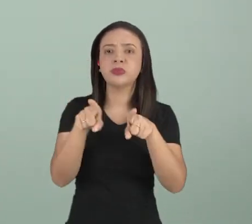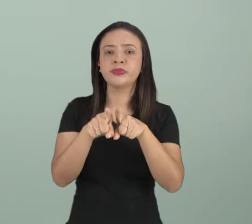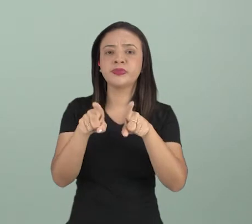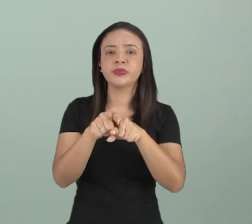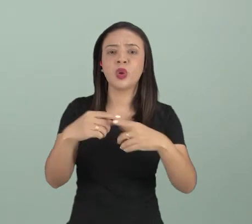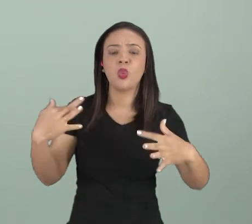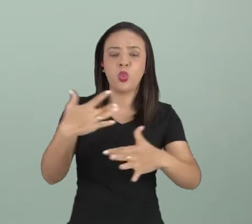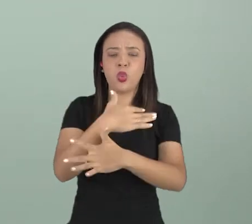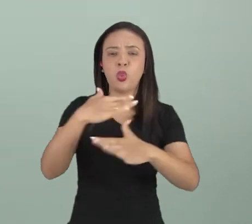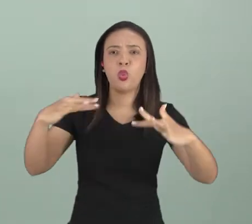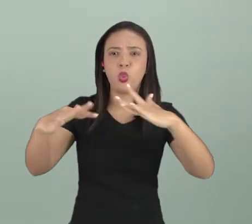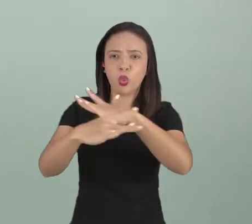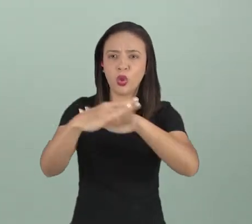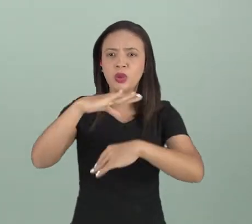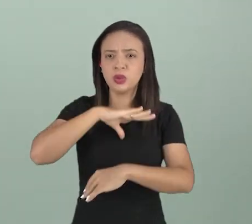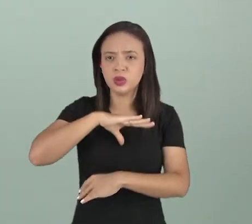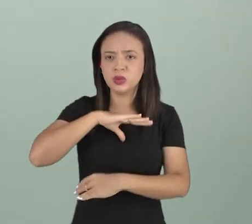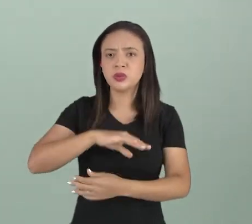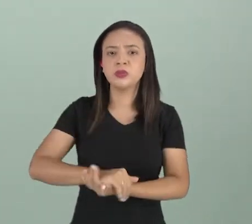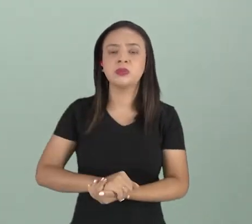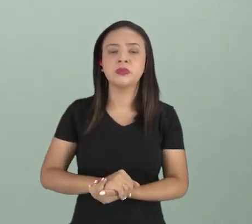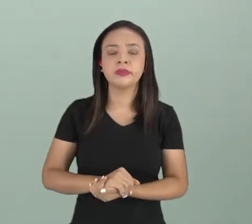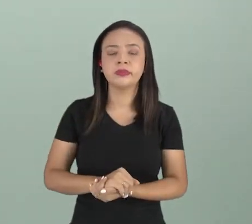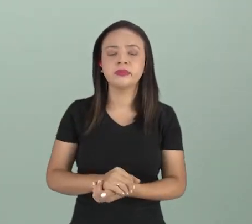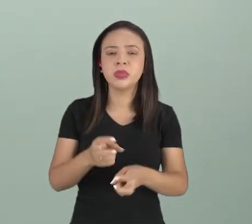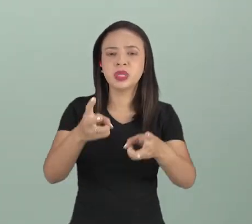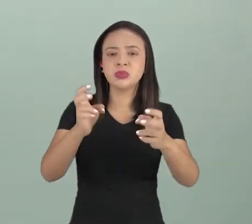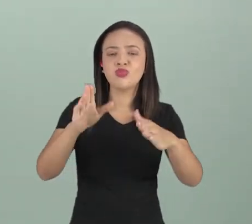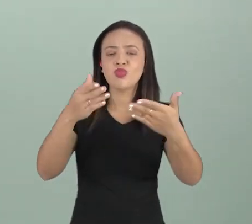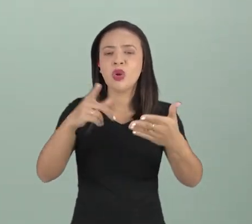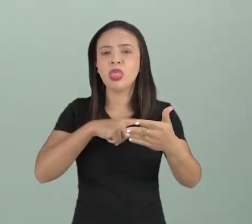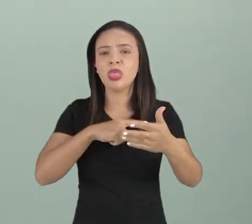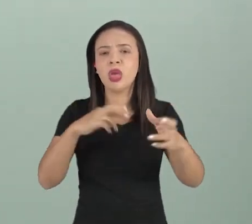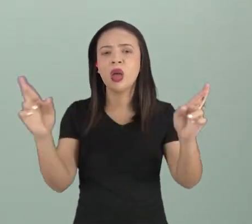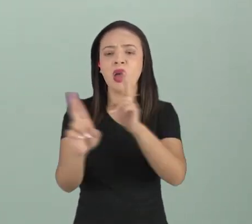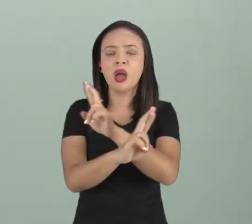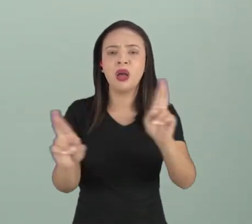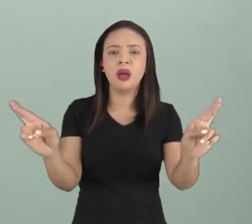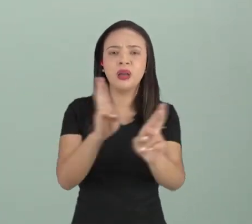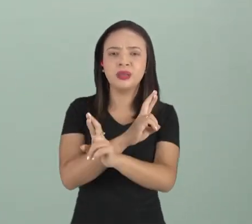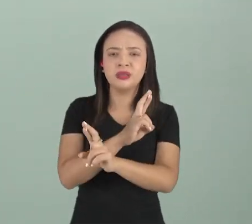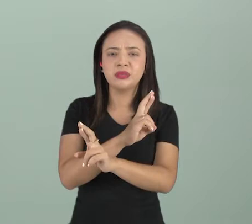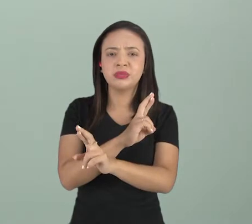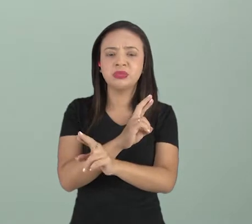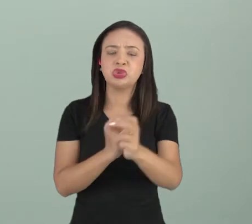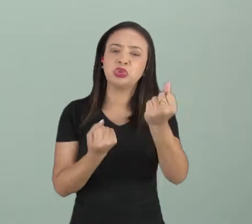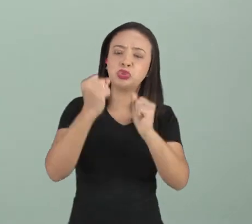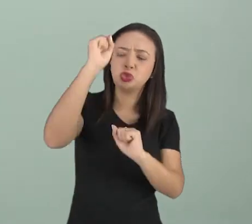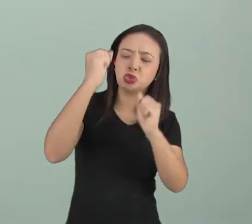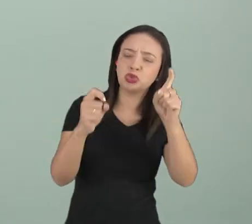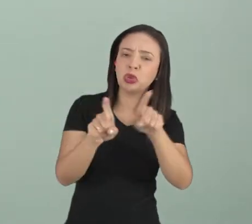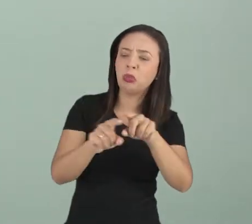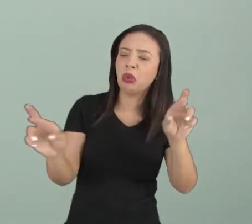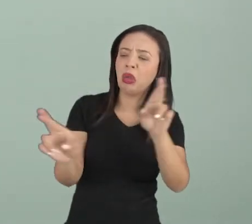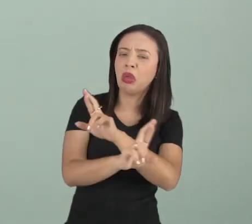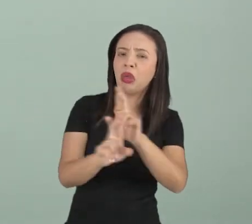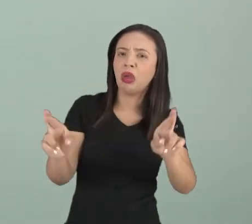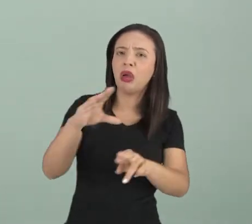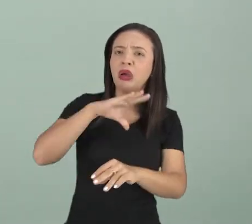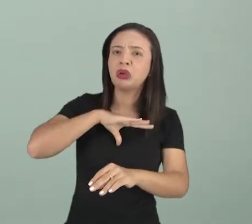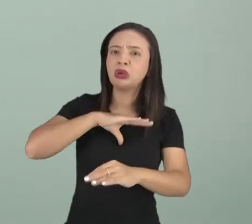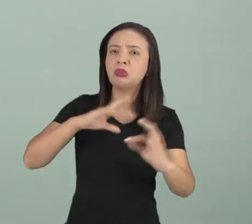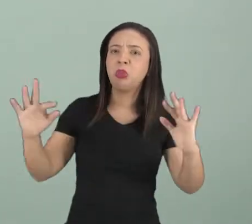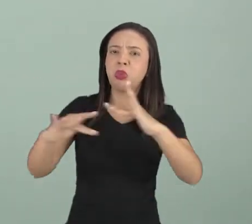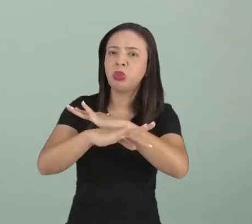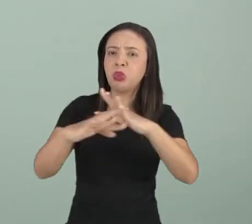e urbanização. Vamos ver que relação há entre essa questão da indústria e das cidades.